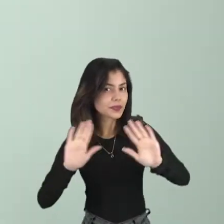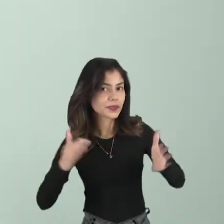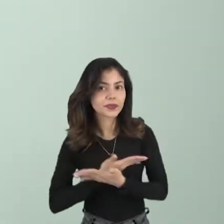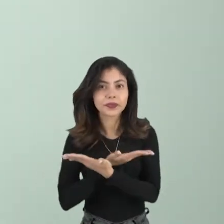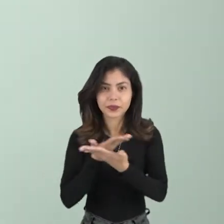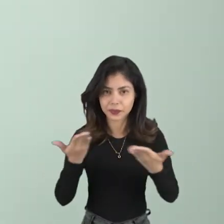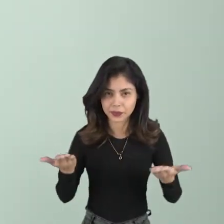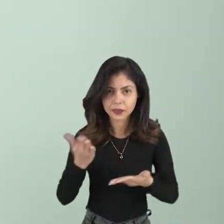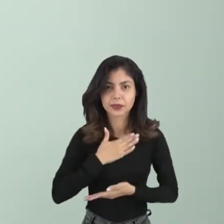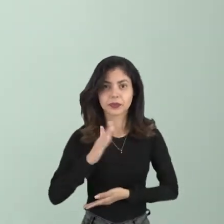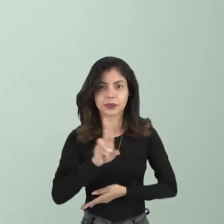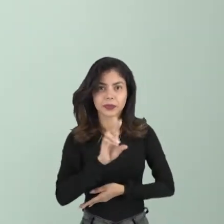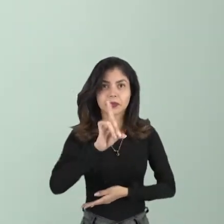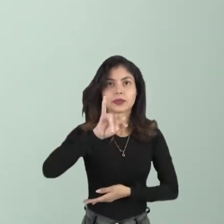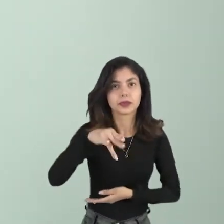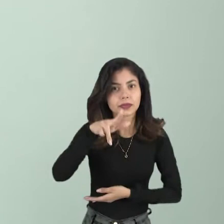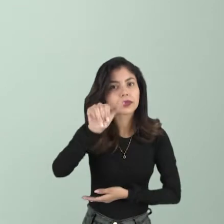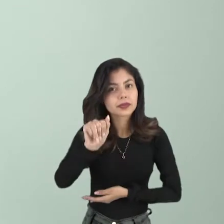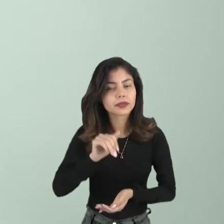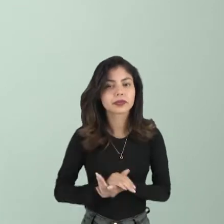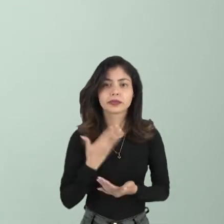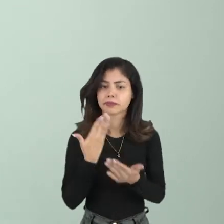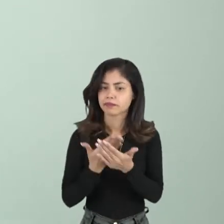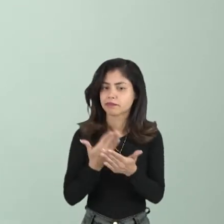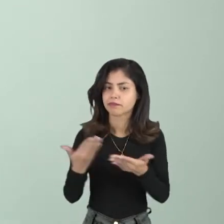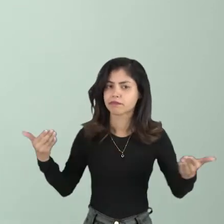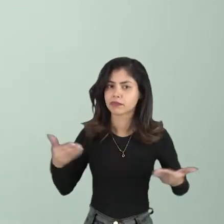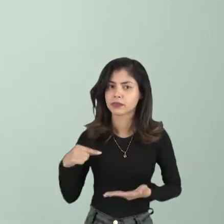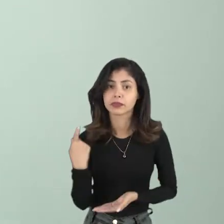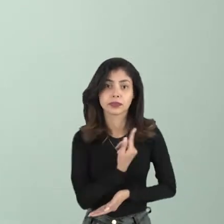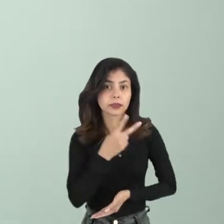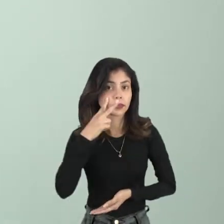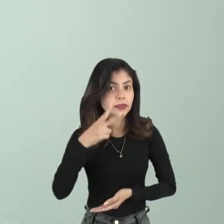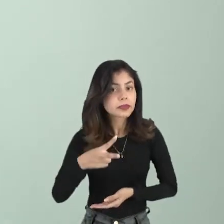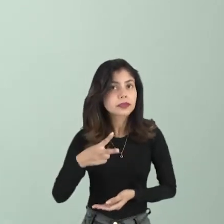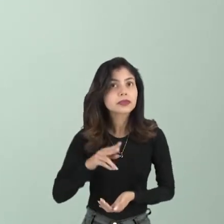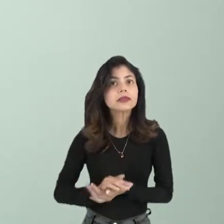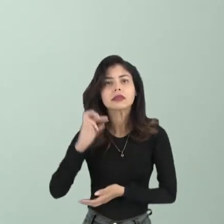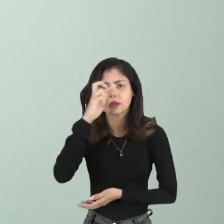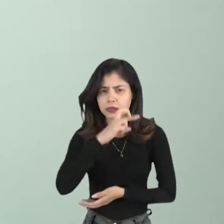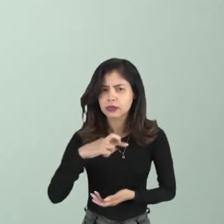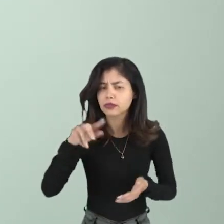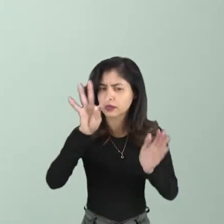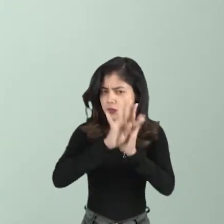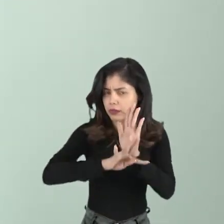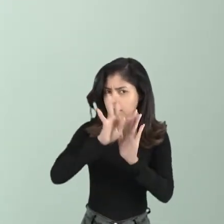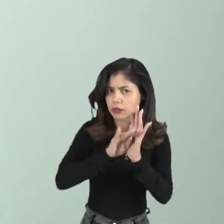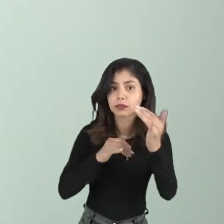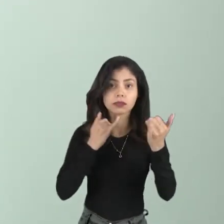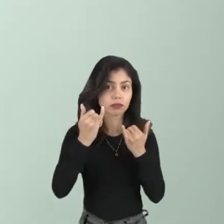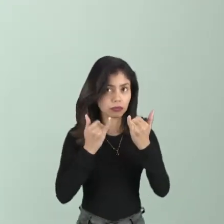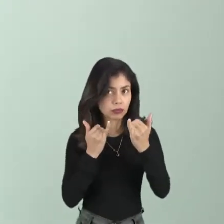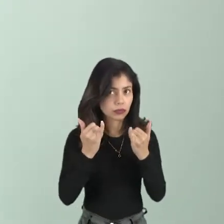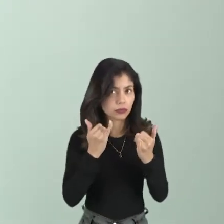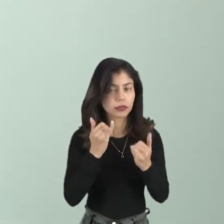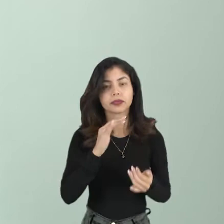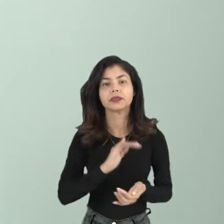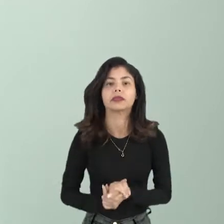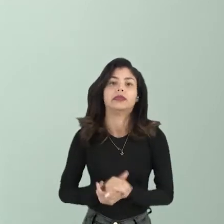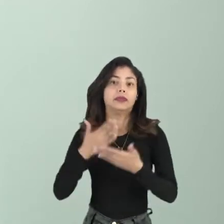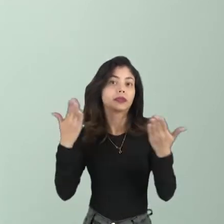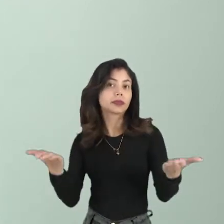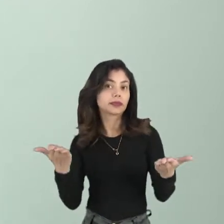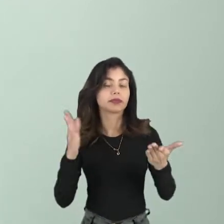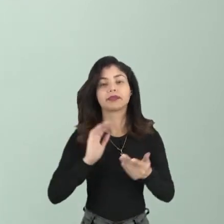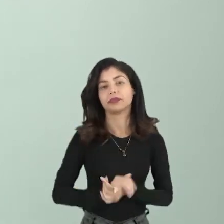Hola a todos, mi nombre es Deyanira y en la clase de hoy veremos análise de textos publicitários.